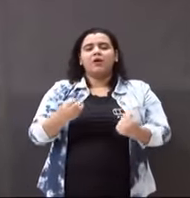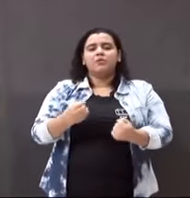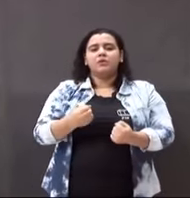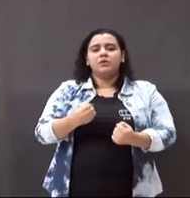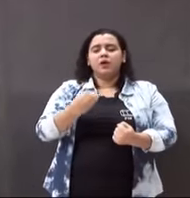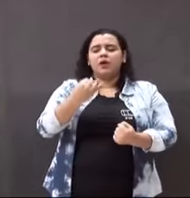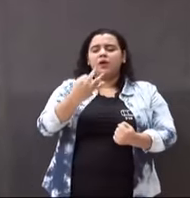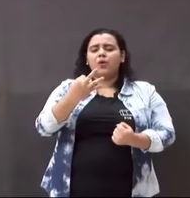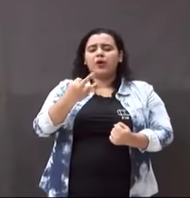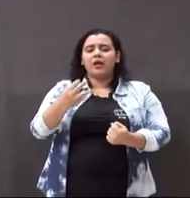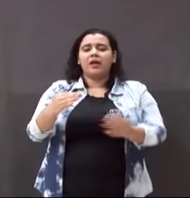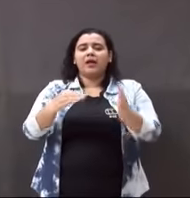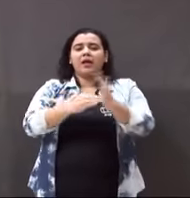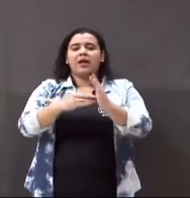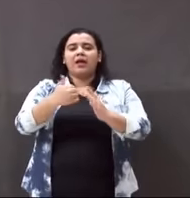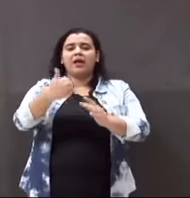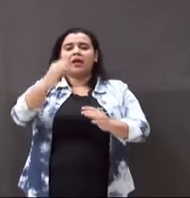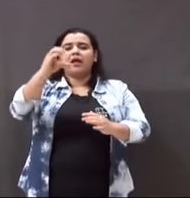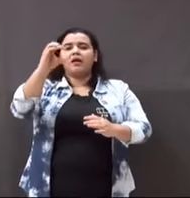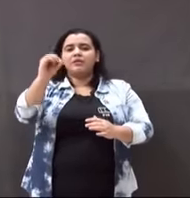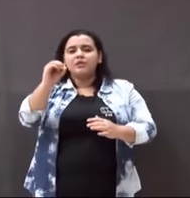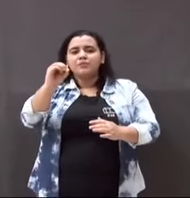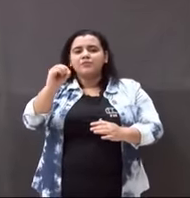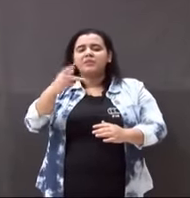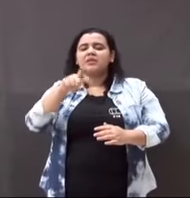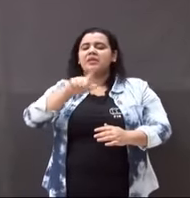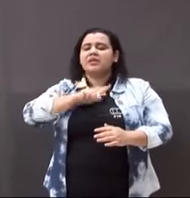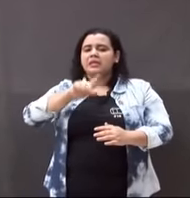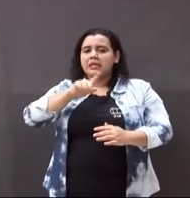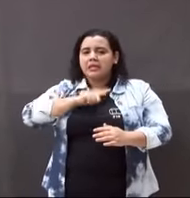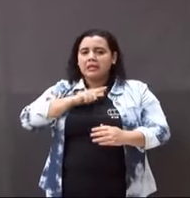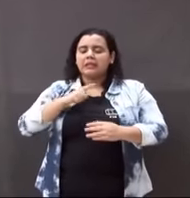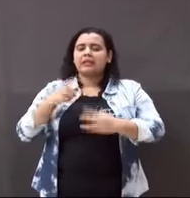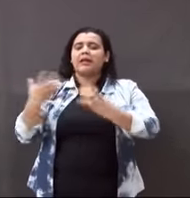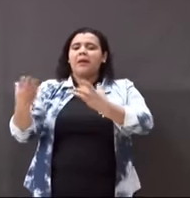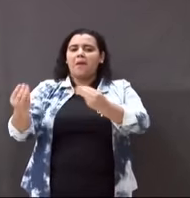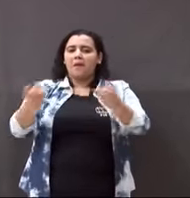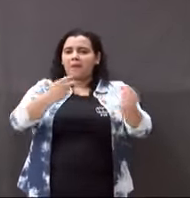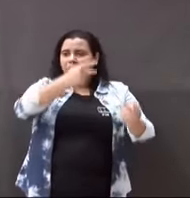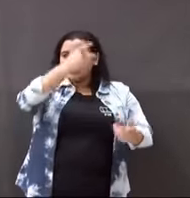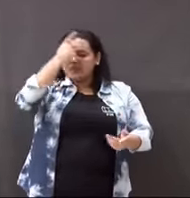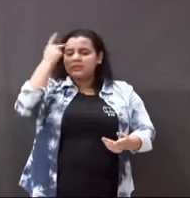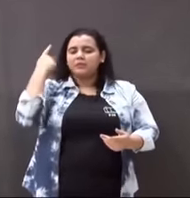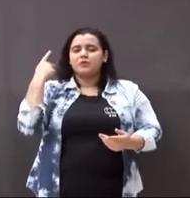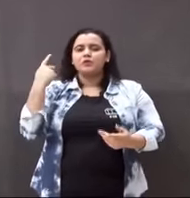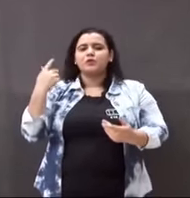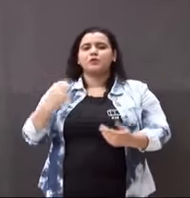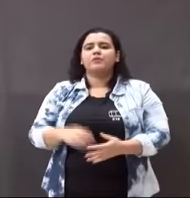E vai vir, Cleito? Vai. Certeza? Já deixa o glória pronto.